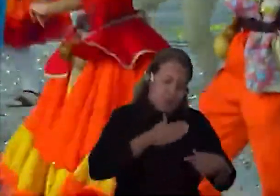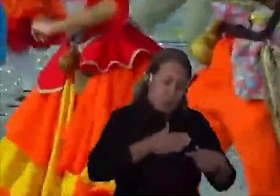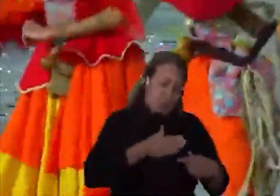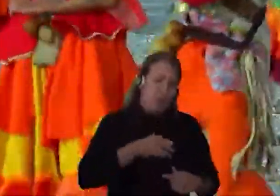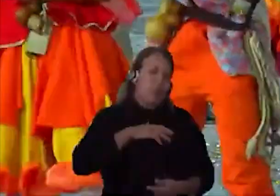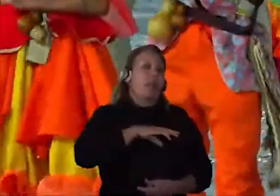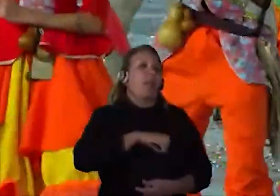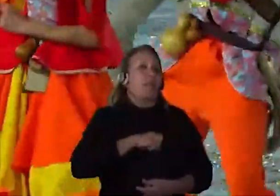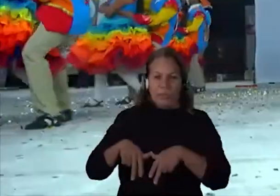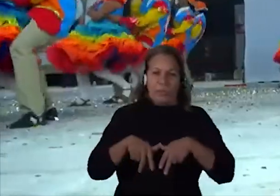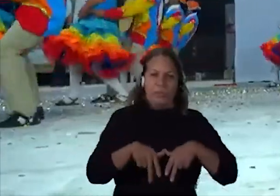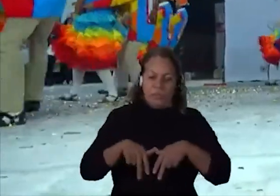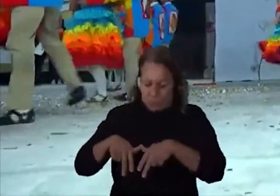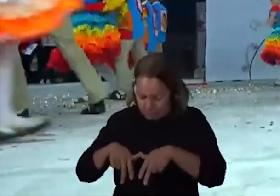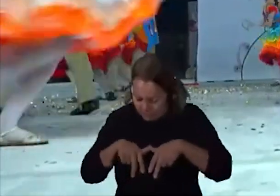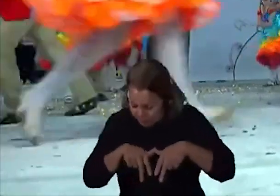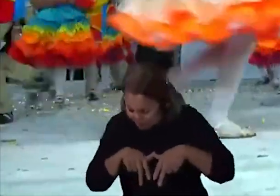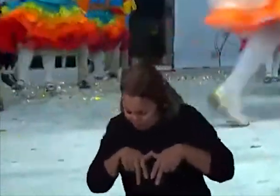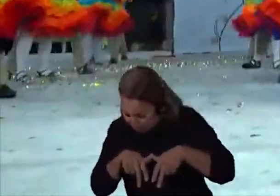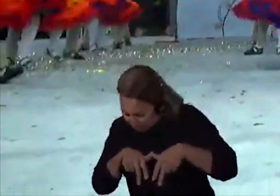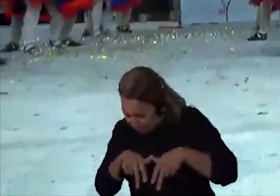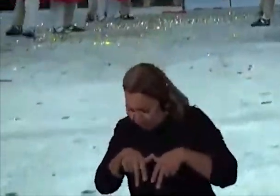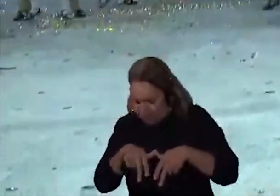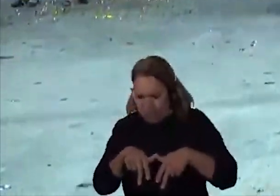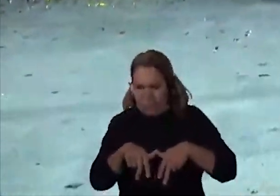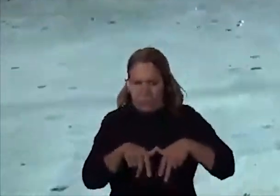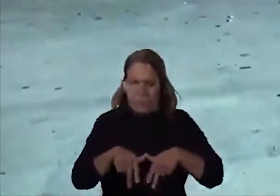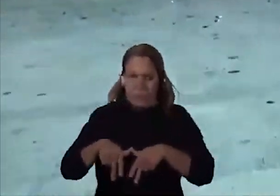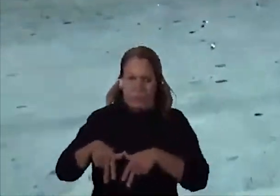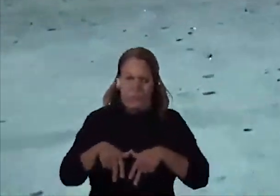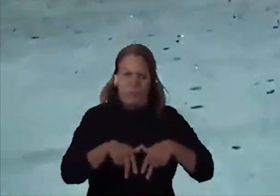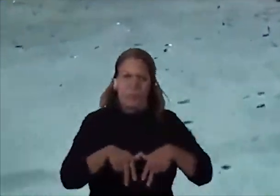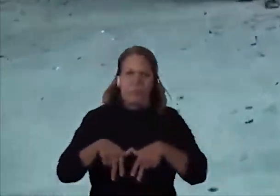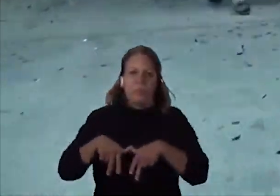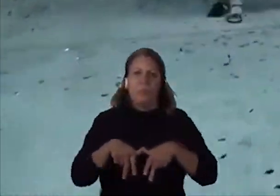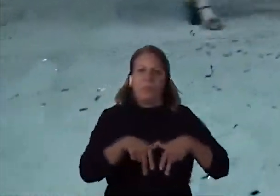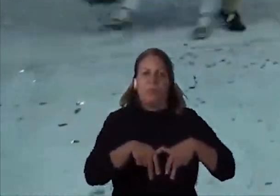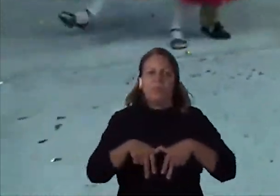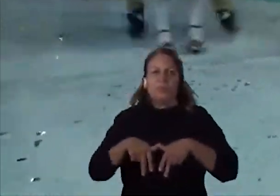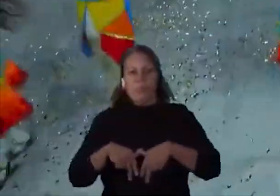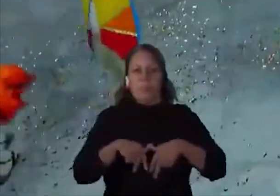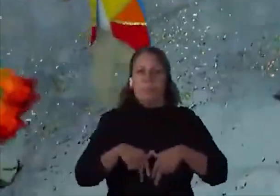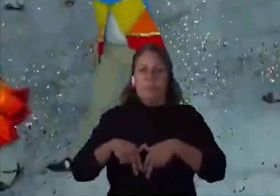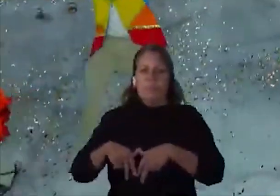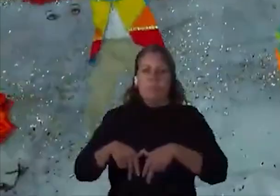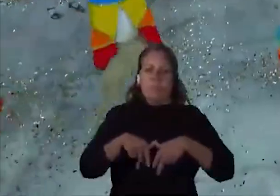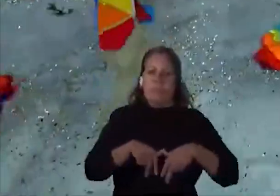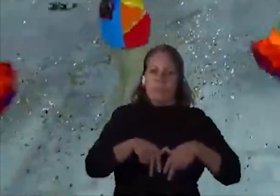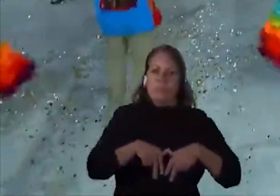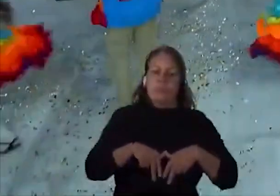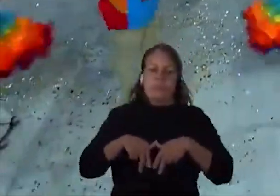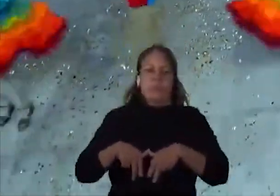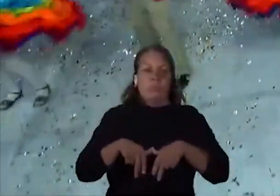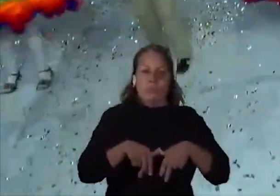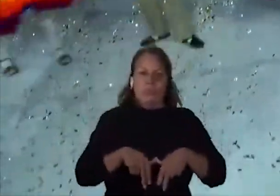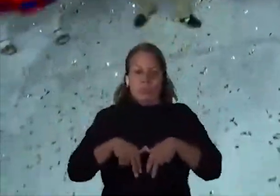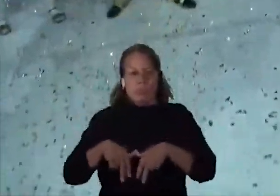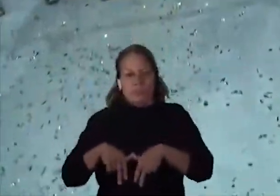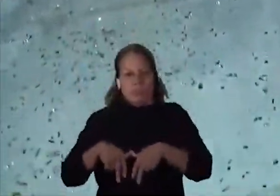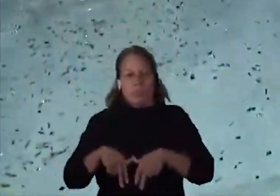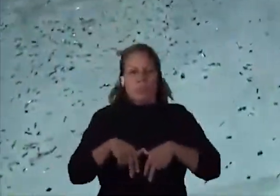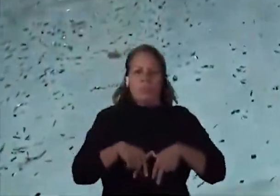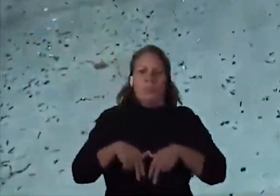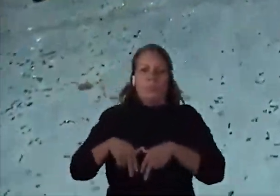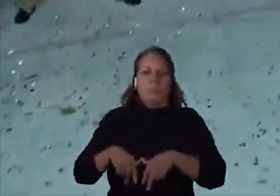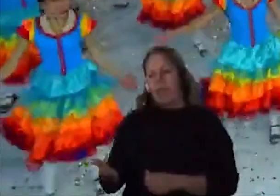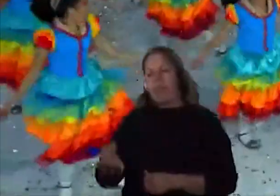veio com uma dança diferente e pulava que só uma guariba. Ela veio com uma dança diferente e pulava que só uma guariba. E